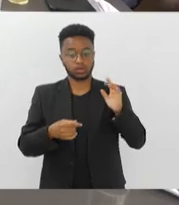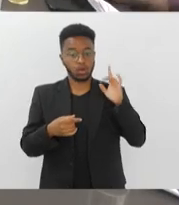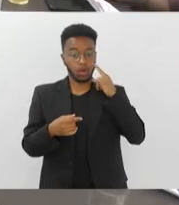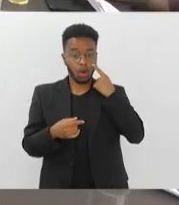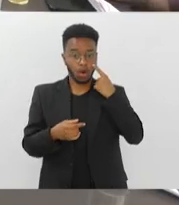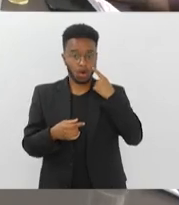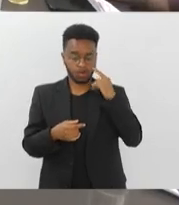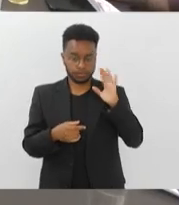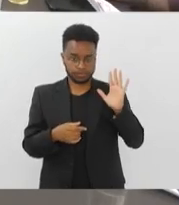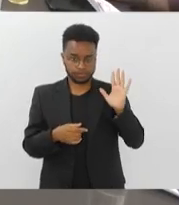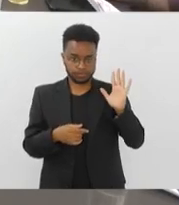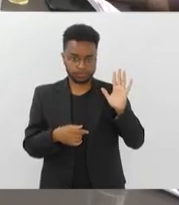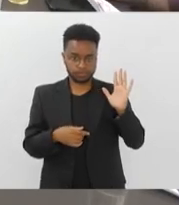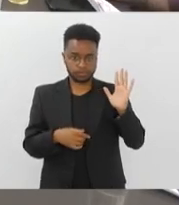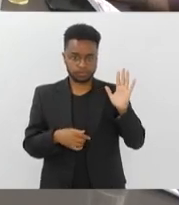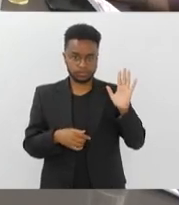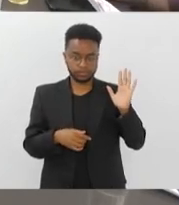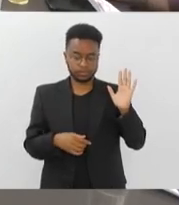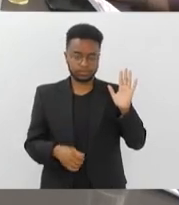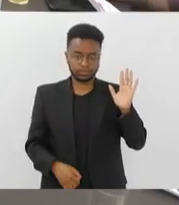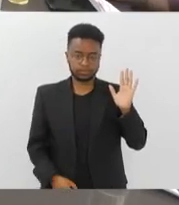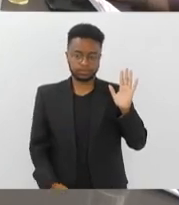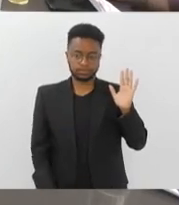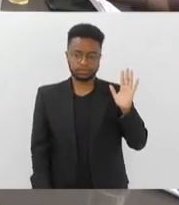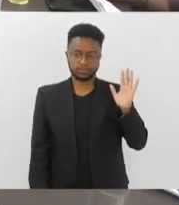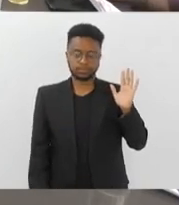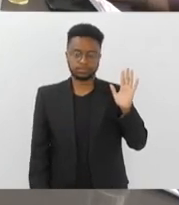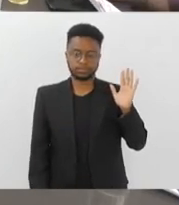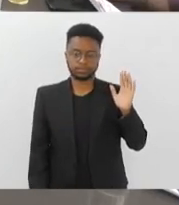Deputado Luiz Paulo. Em discussão.